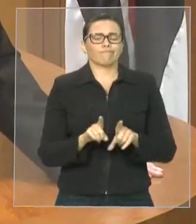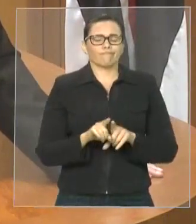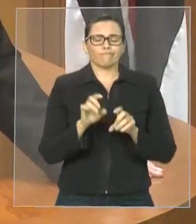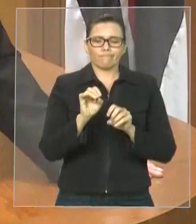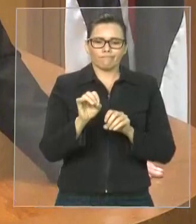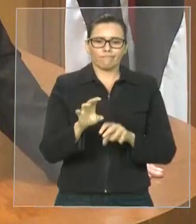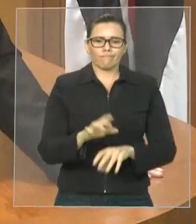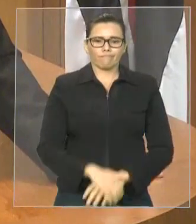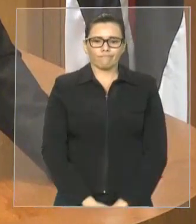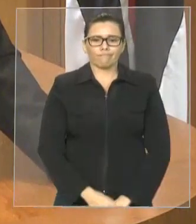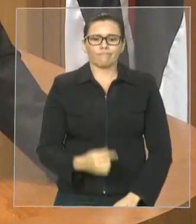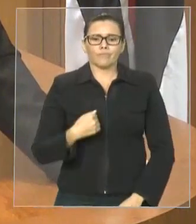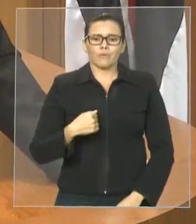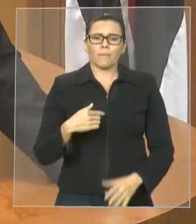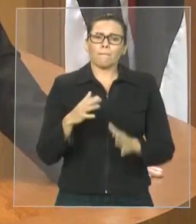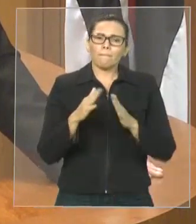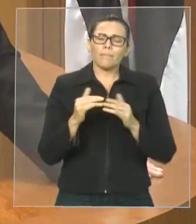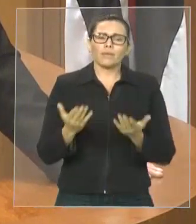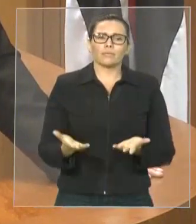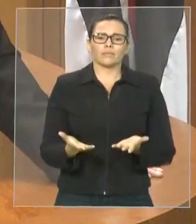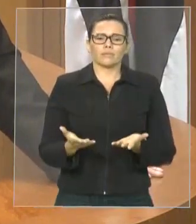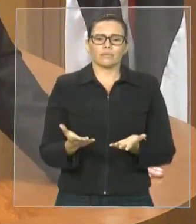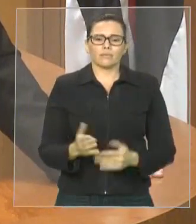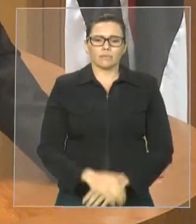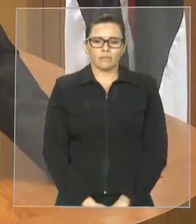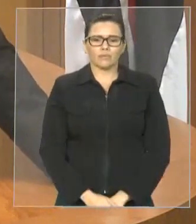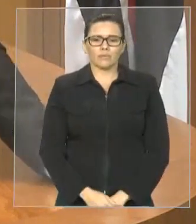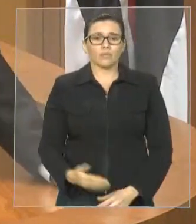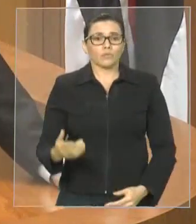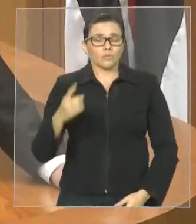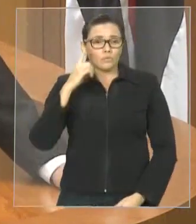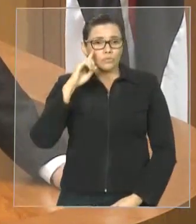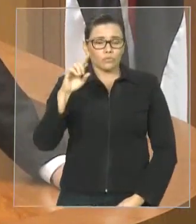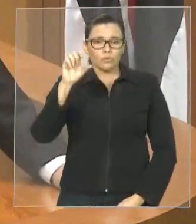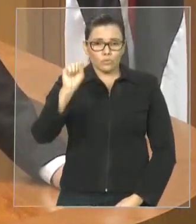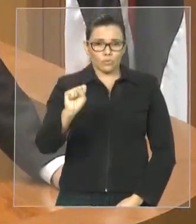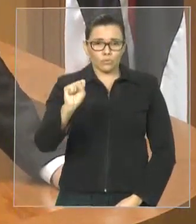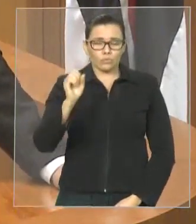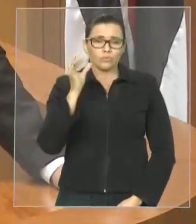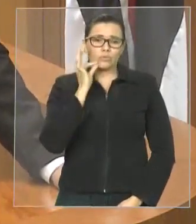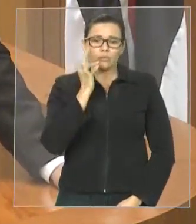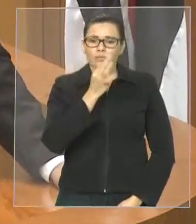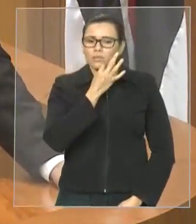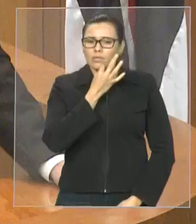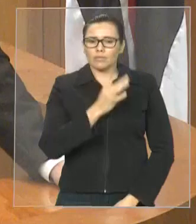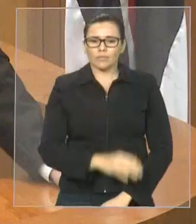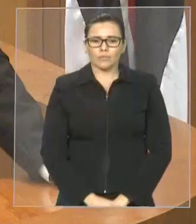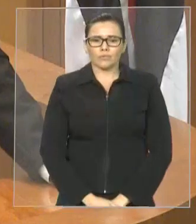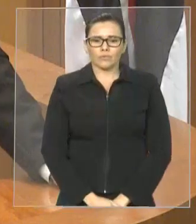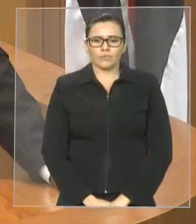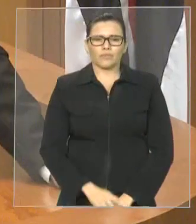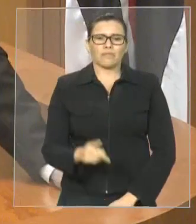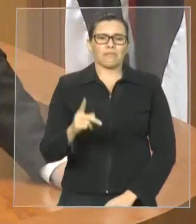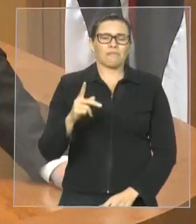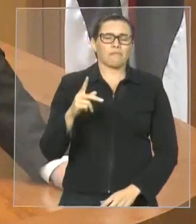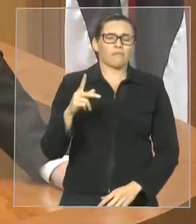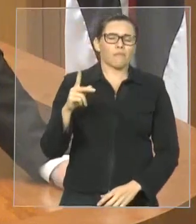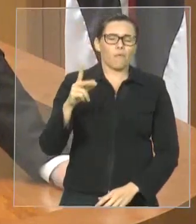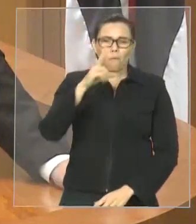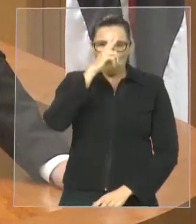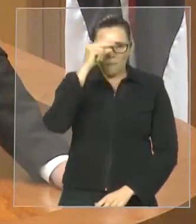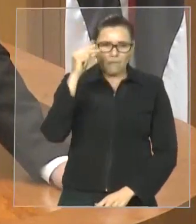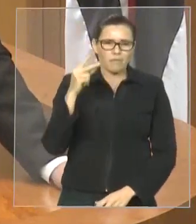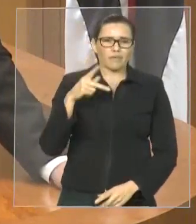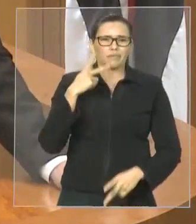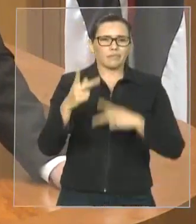deixe entrar o dia 8 de setembro e pose para a televisão, para as redes sociais, dizendo que está